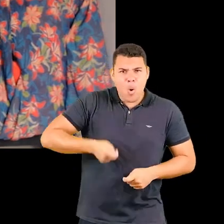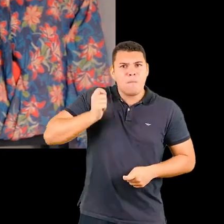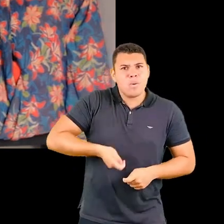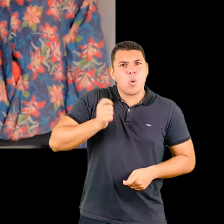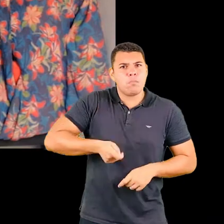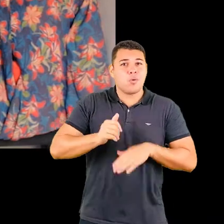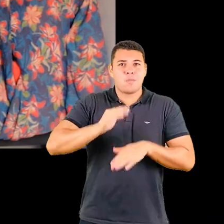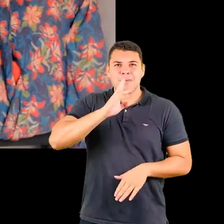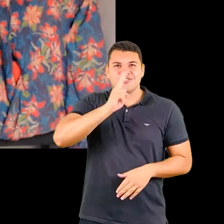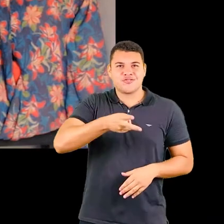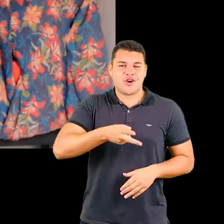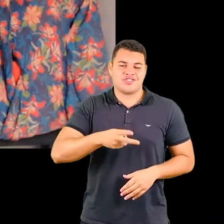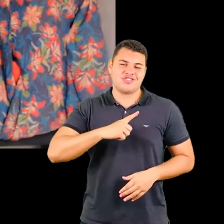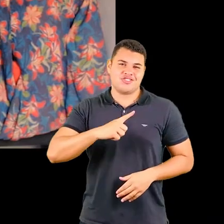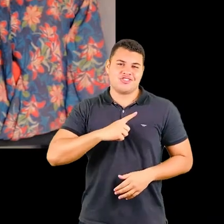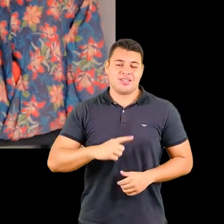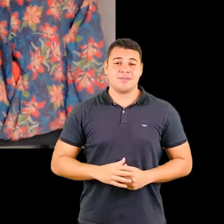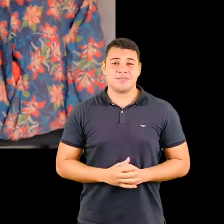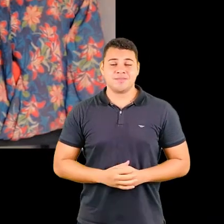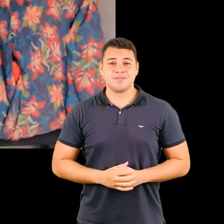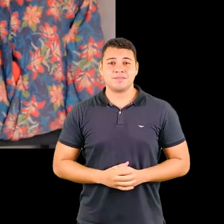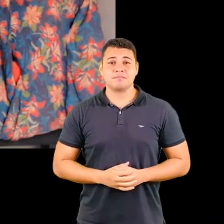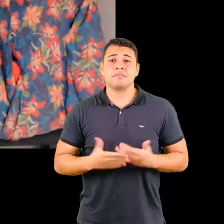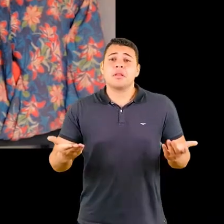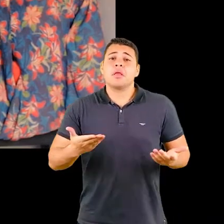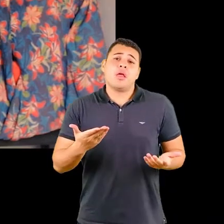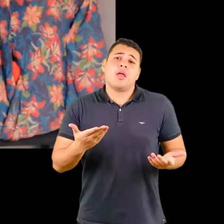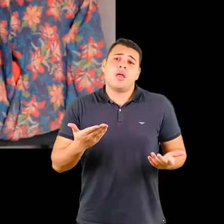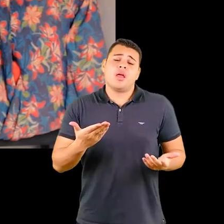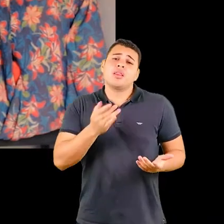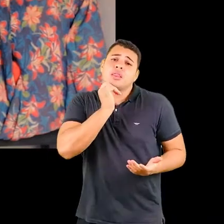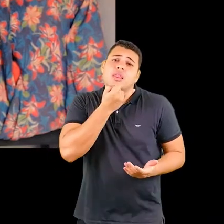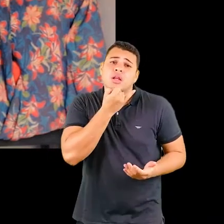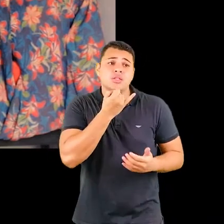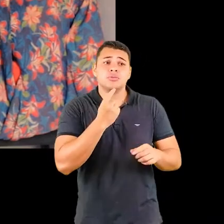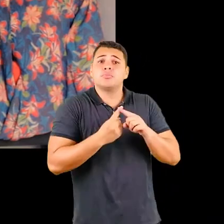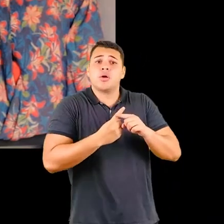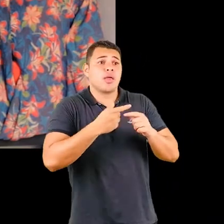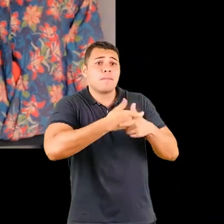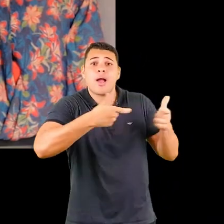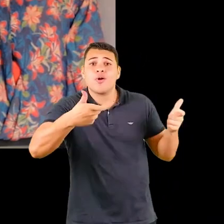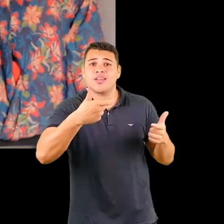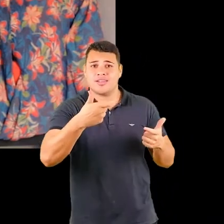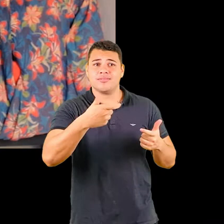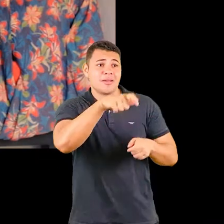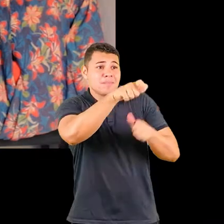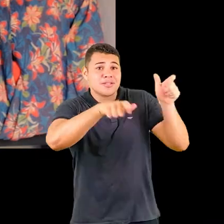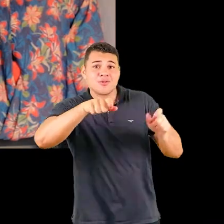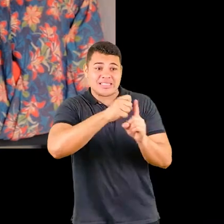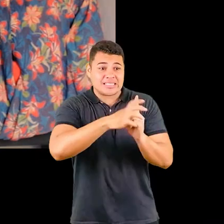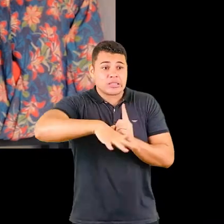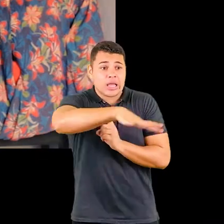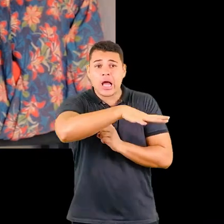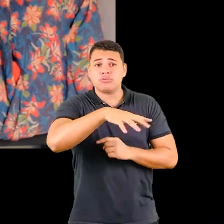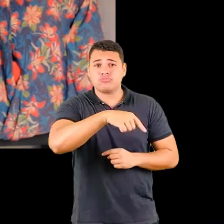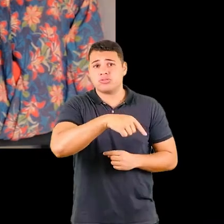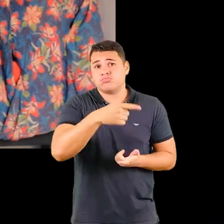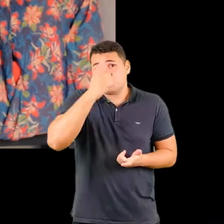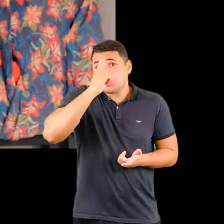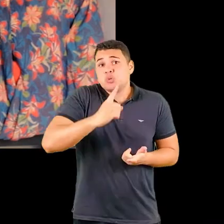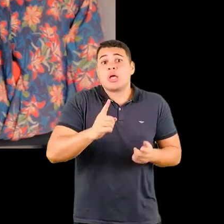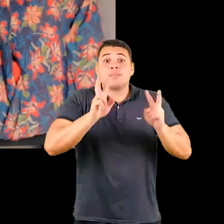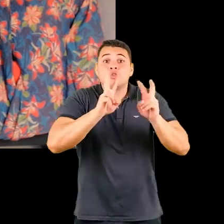forte. Pena que o povo não sabe, também eu não sei muito, porque a gente não teve um estúdio, não